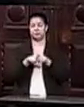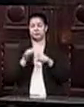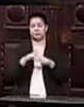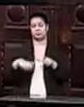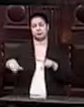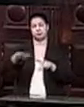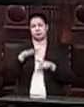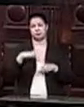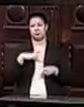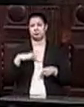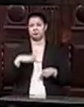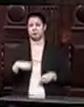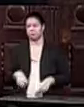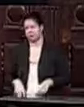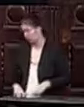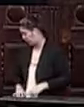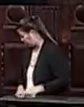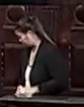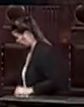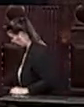tem predominância.